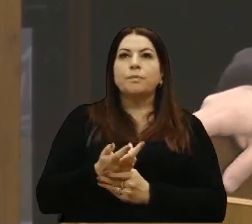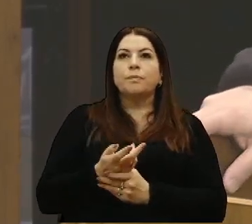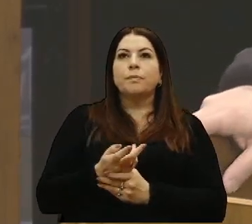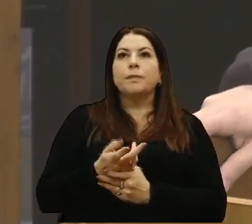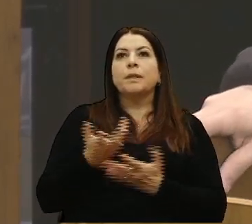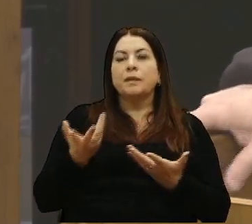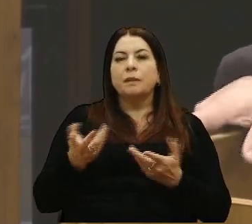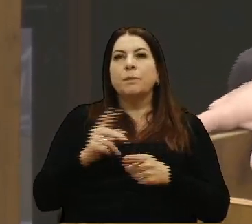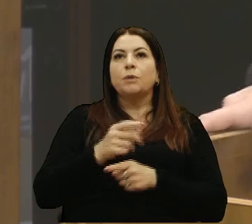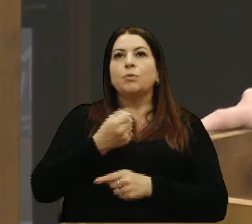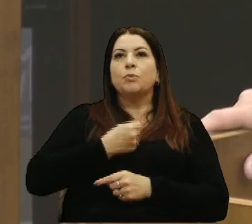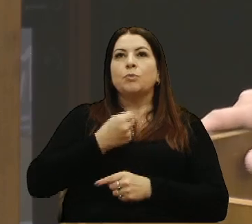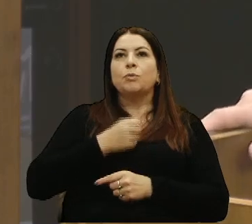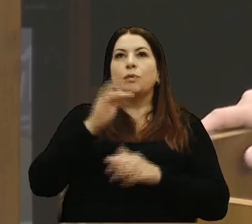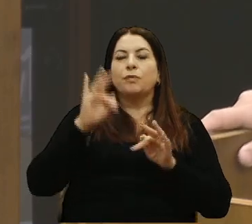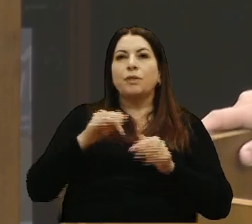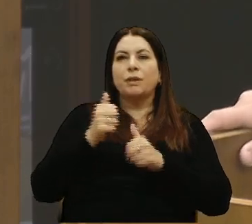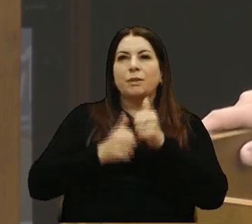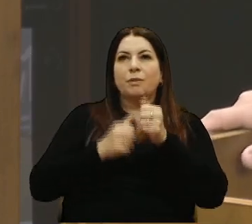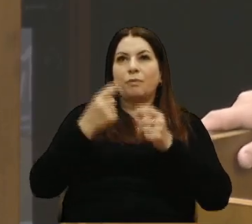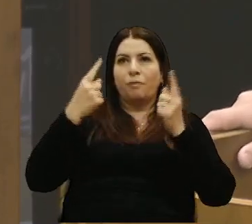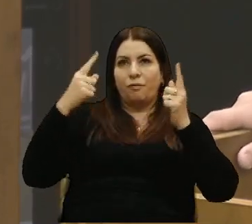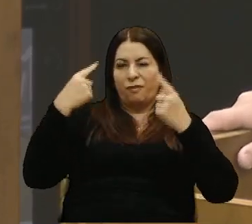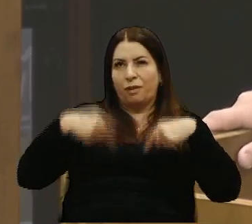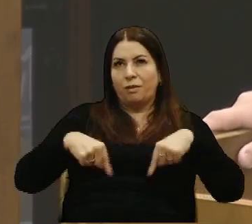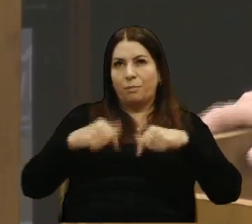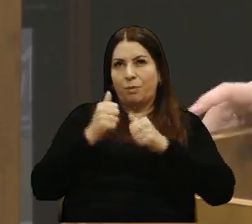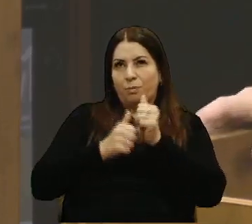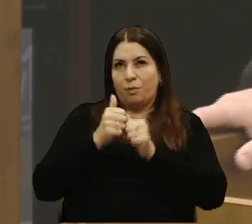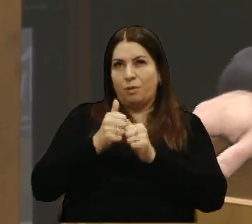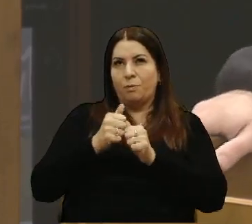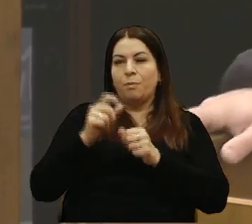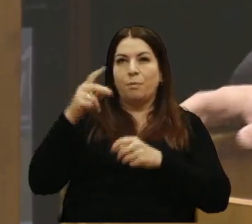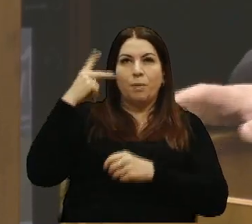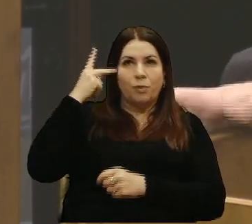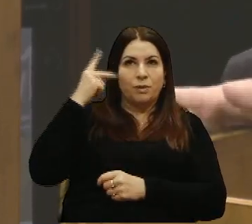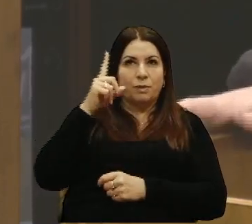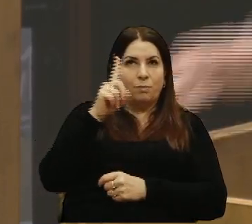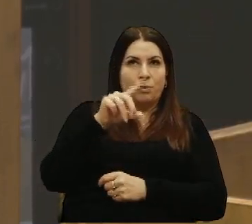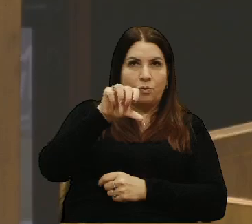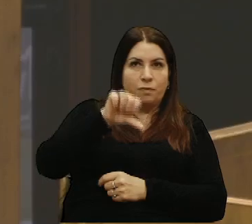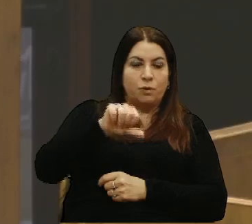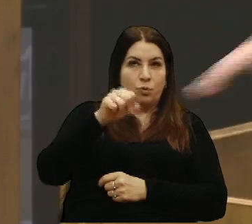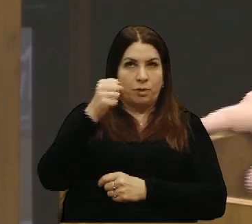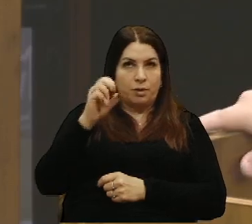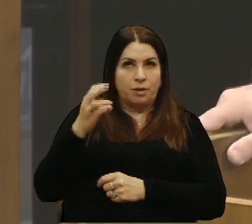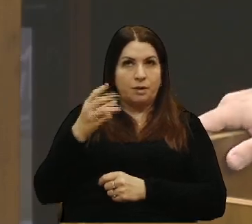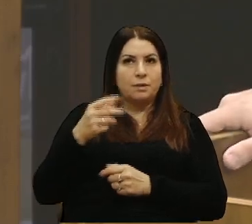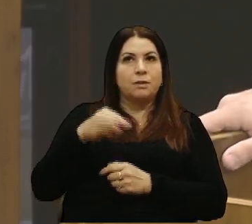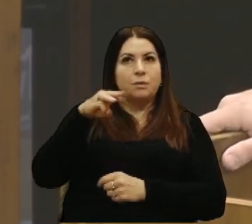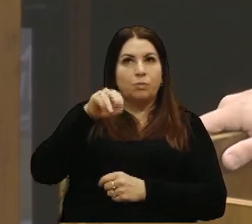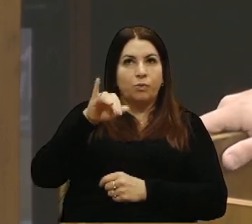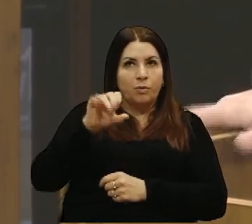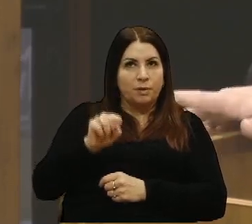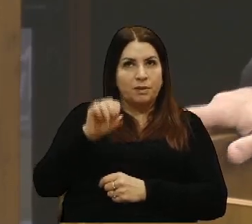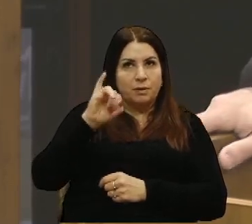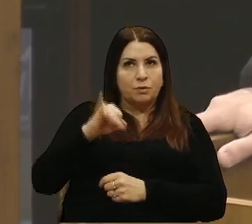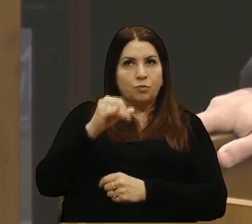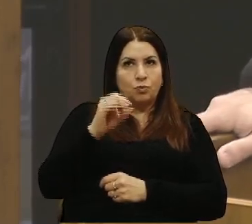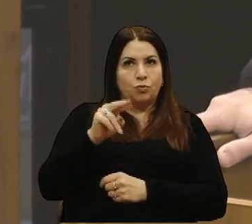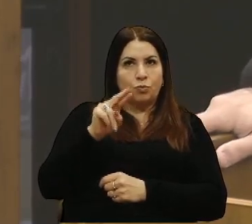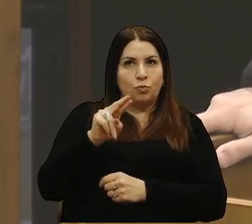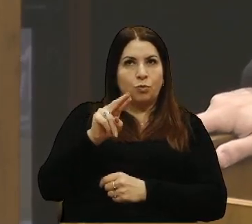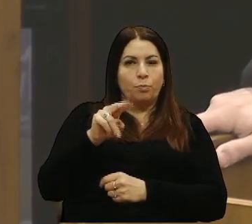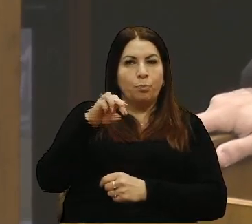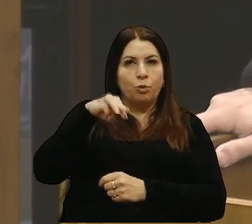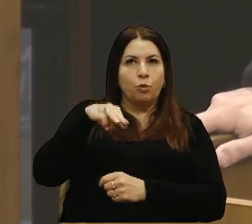na final do Campeonato Paulista de 1983, no Moisés Lucarelli, primeiro jogo, Ponte Preta,